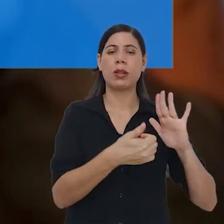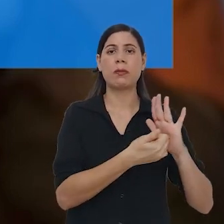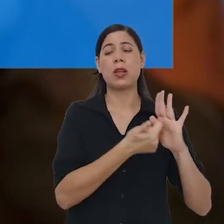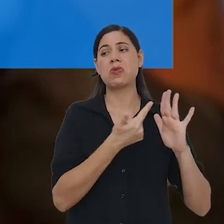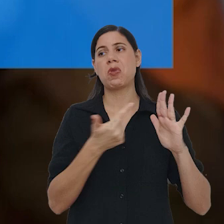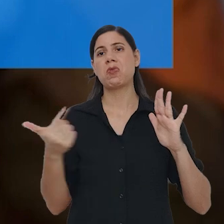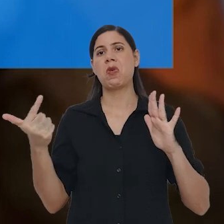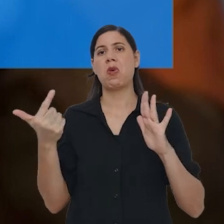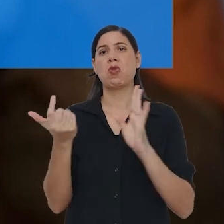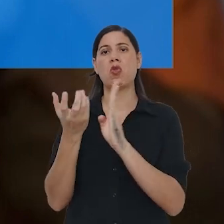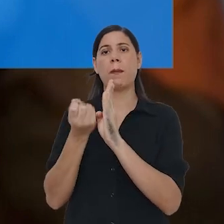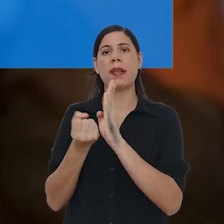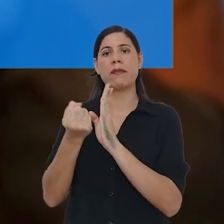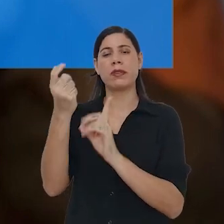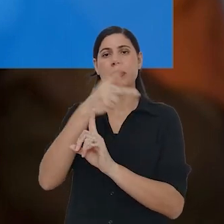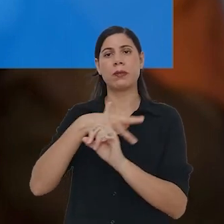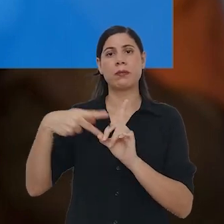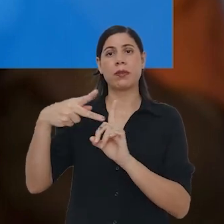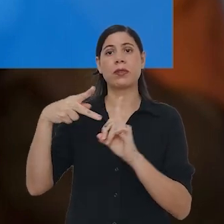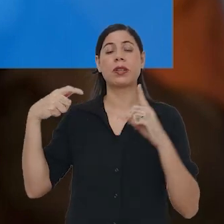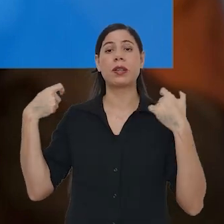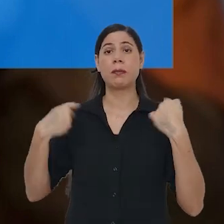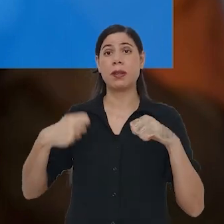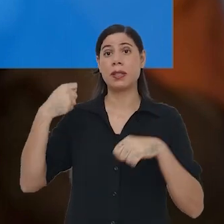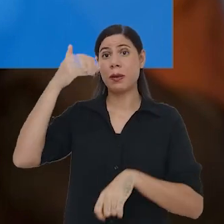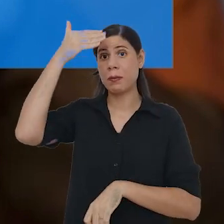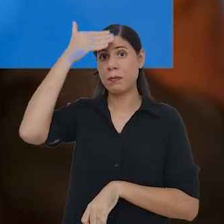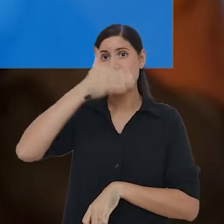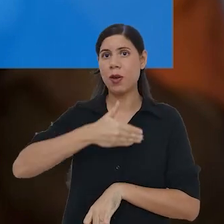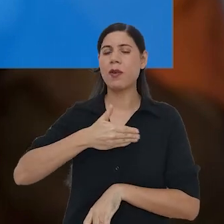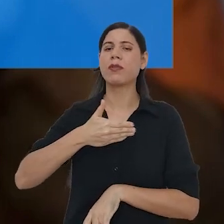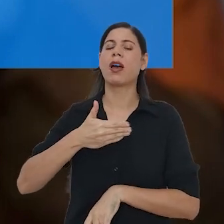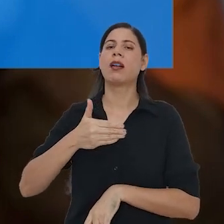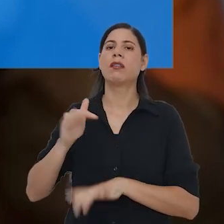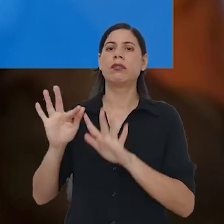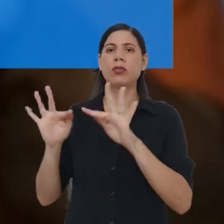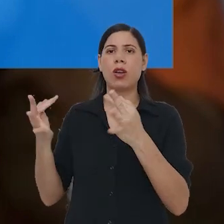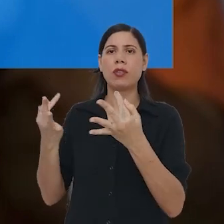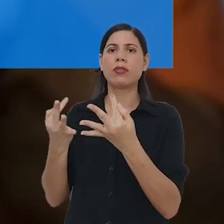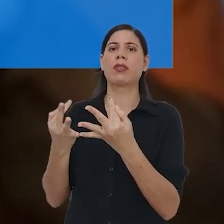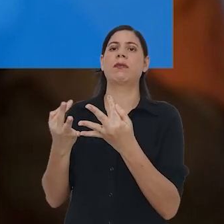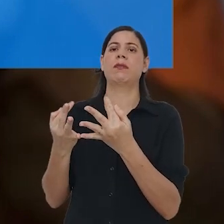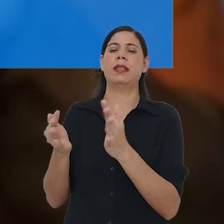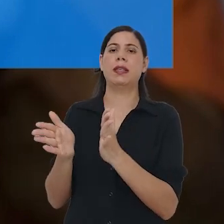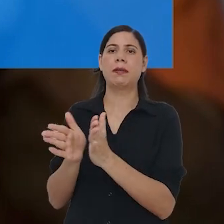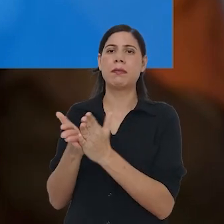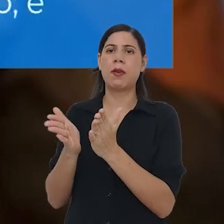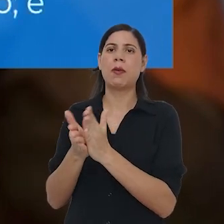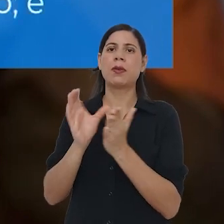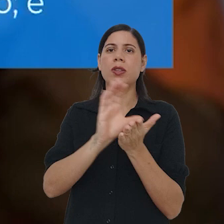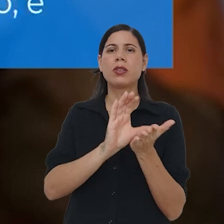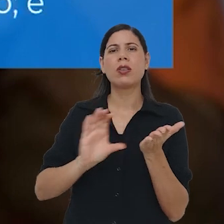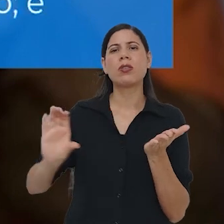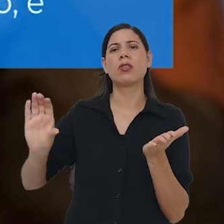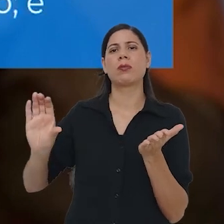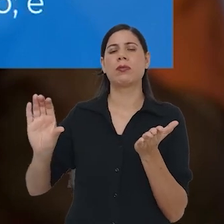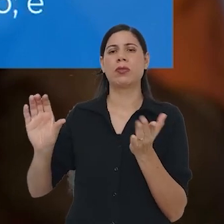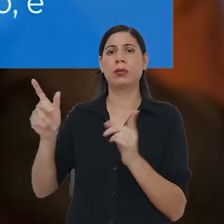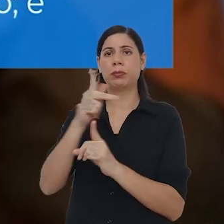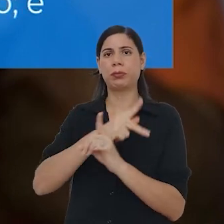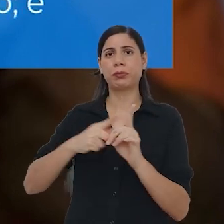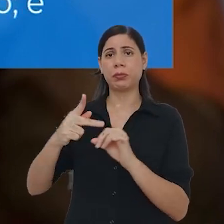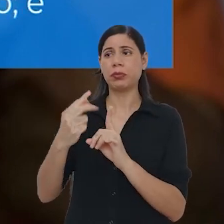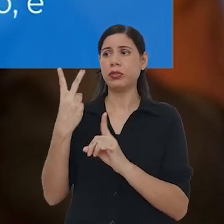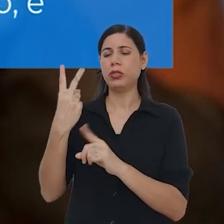benefício previdenciário. Além disso, precisa ser comprovadamente de baixa renda e ter contribuído para a Previdência no mínimo